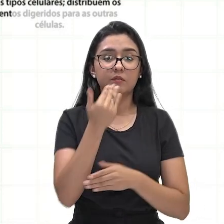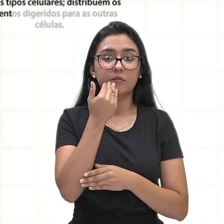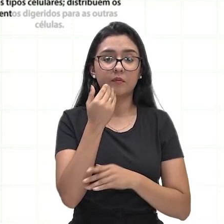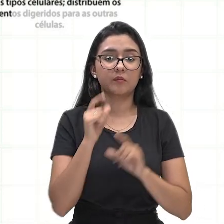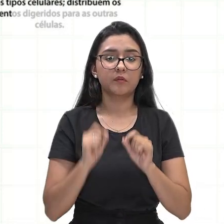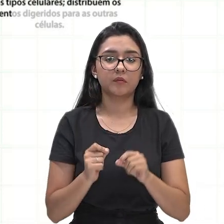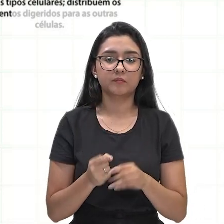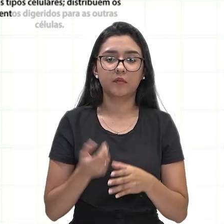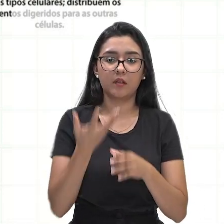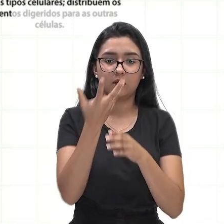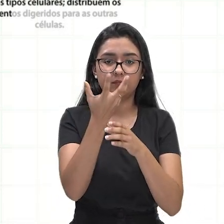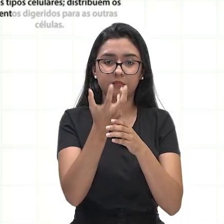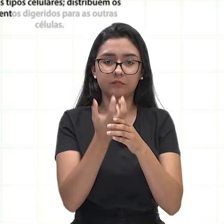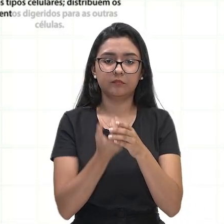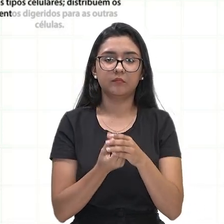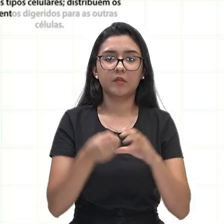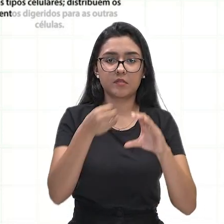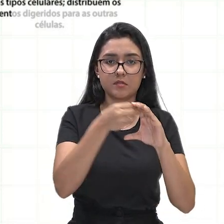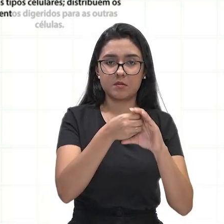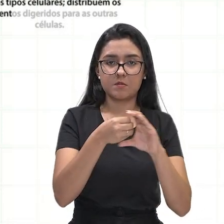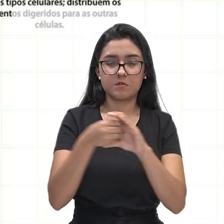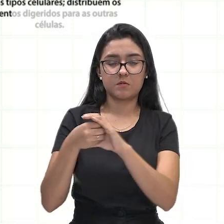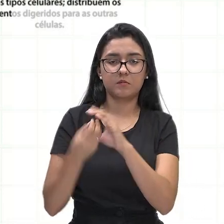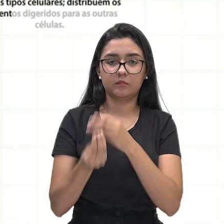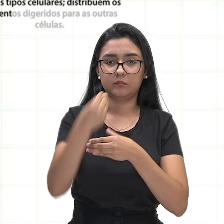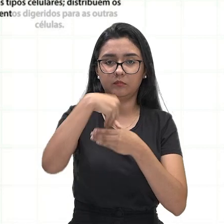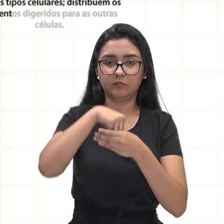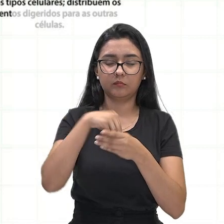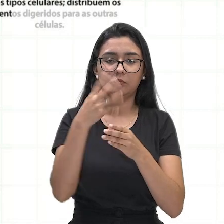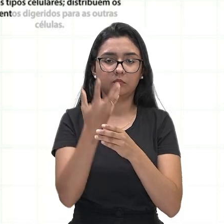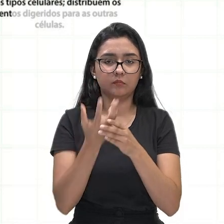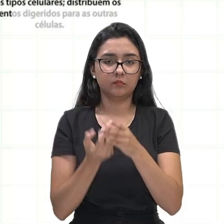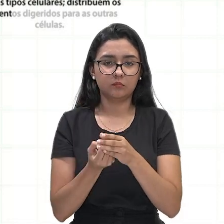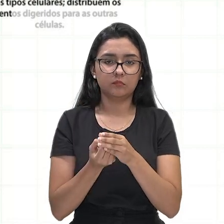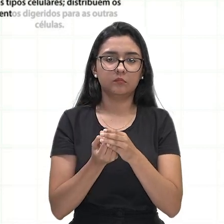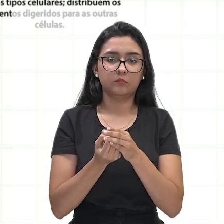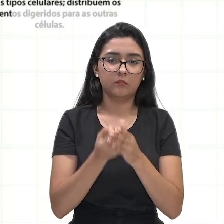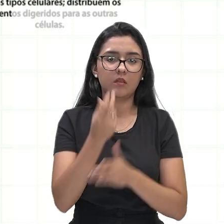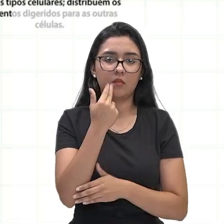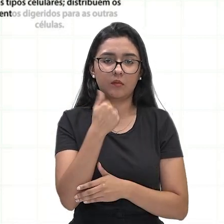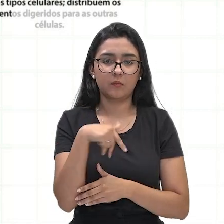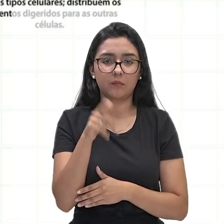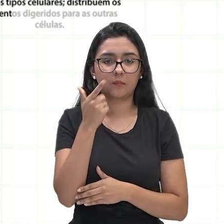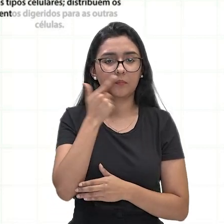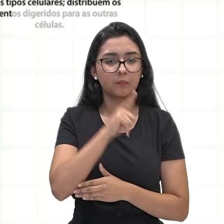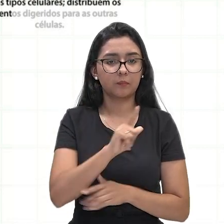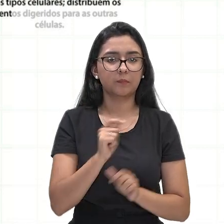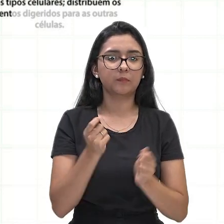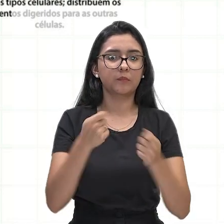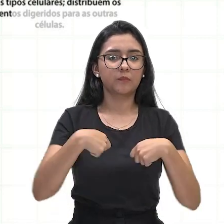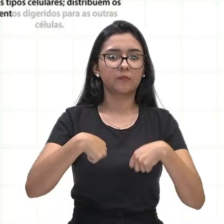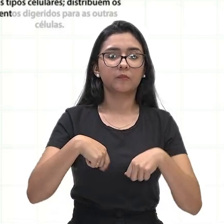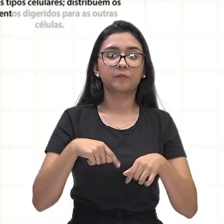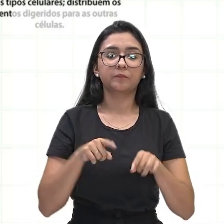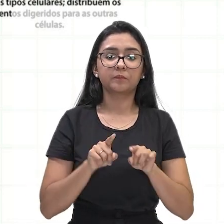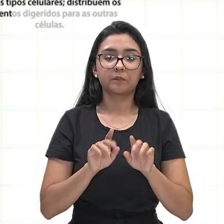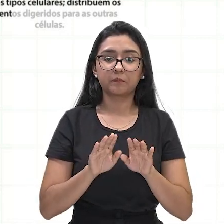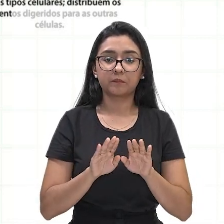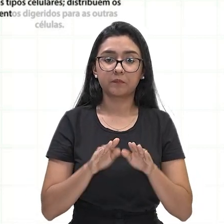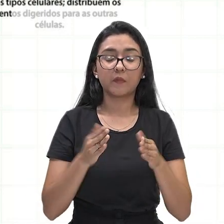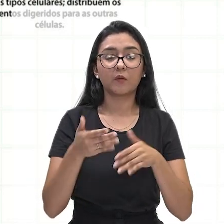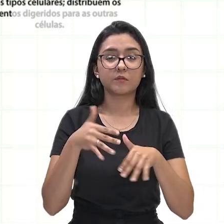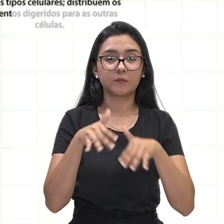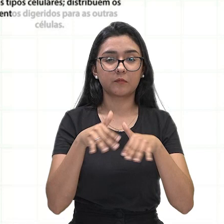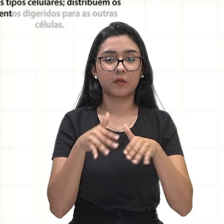alimentação e nutrição vai passando de uma célula para outra, né, até que o corpo dele todo esteja nutrido. Bom, através aí